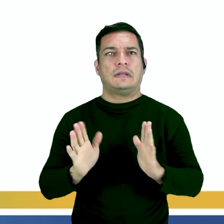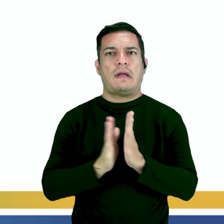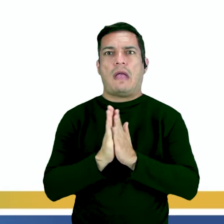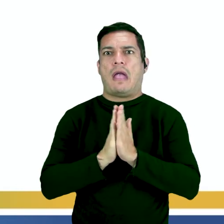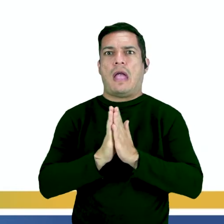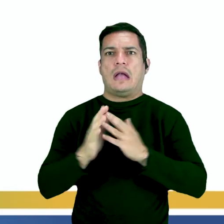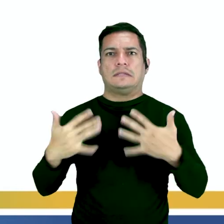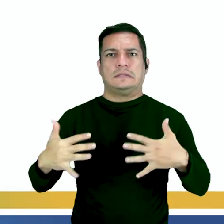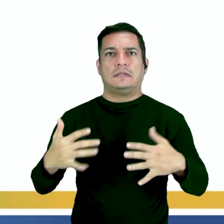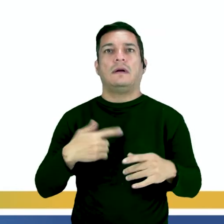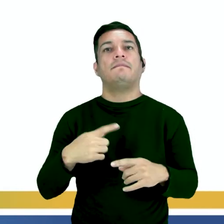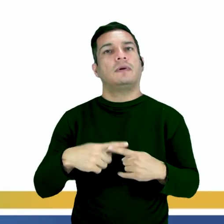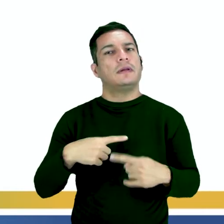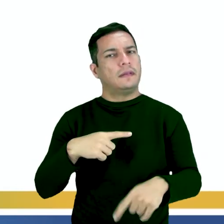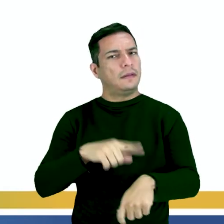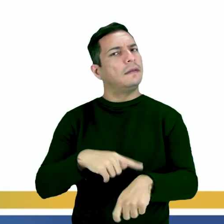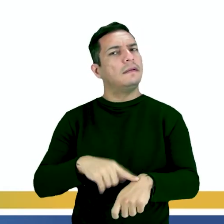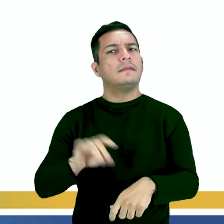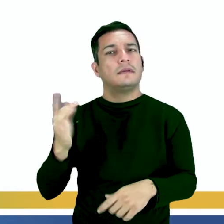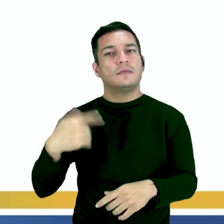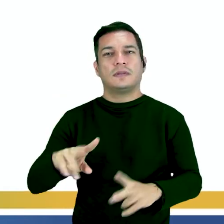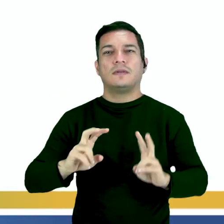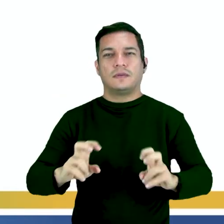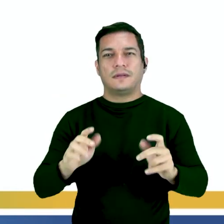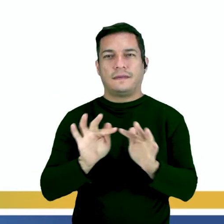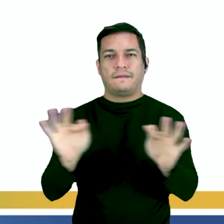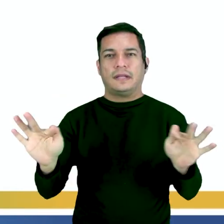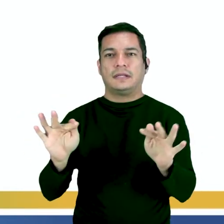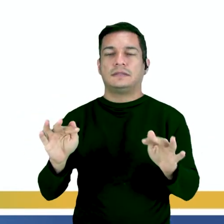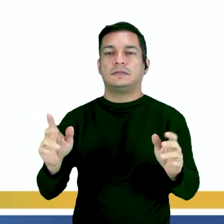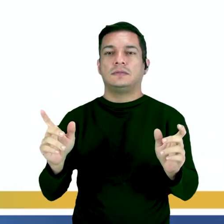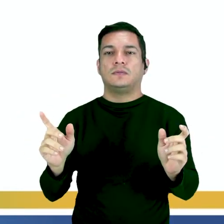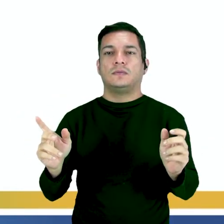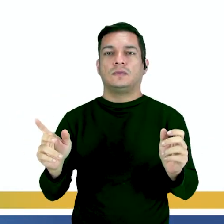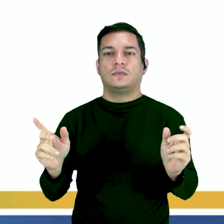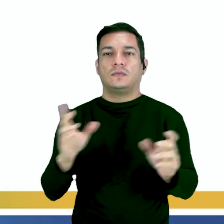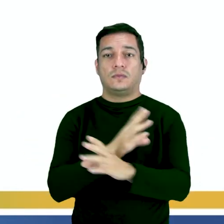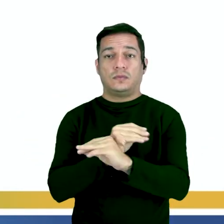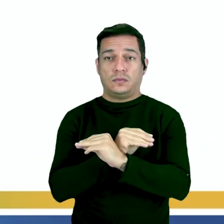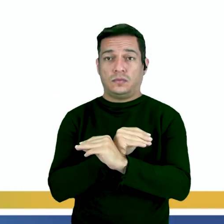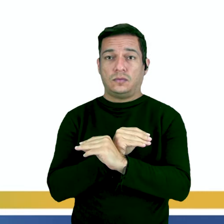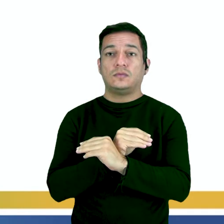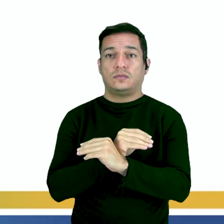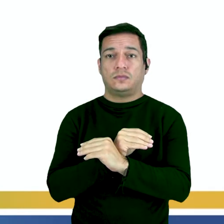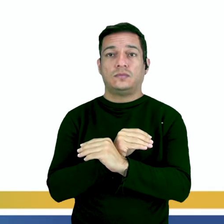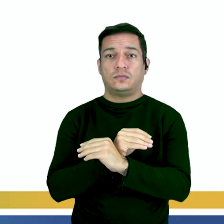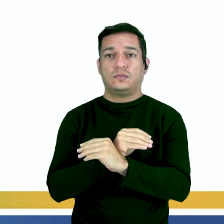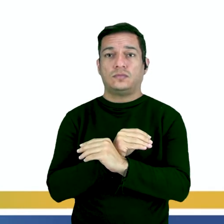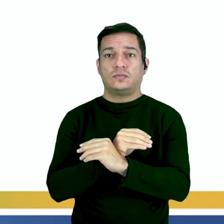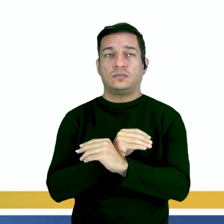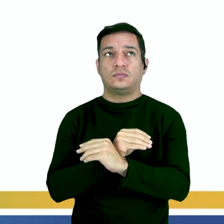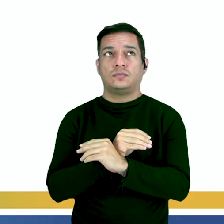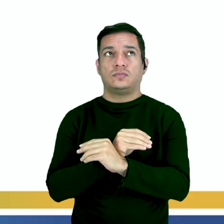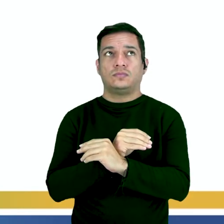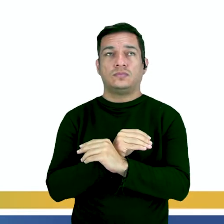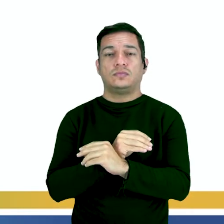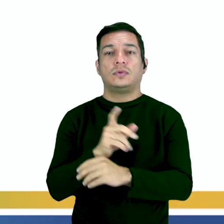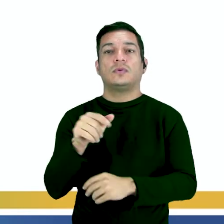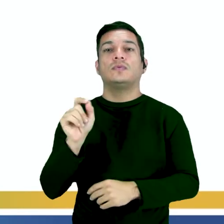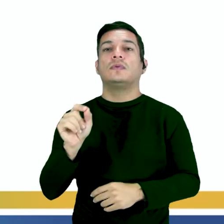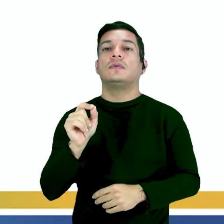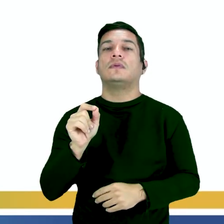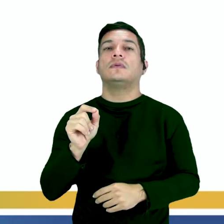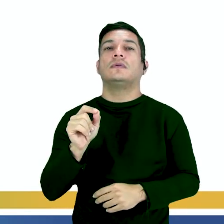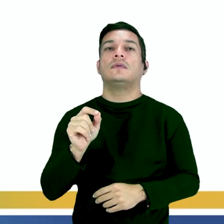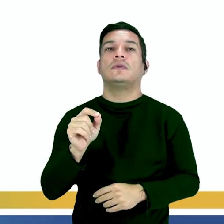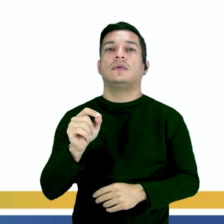tempo. Vocês já conseguem identificar ali uma conjunção? A conjunção estabelecida ali foi a